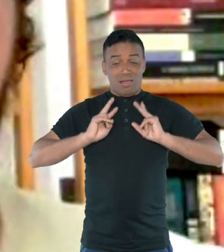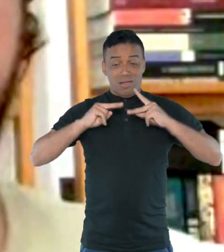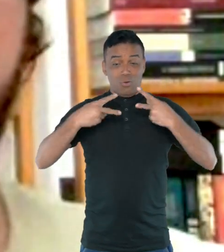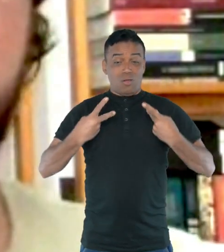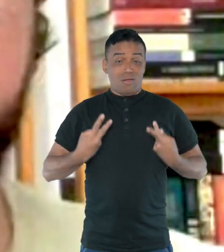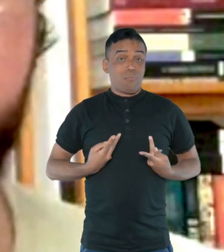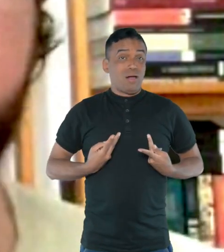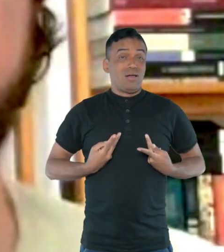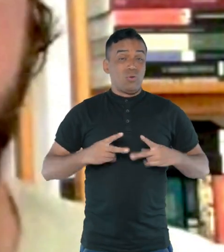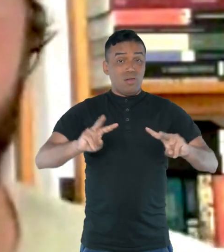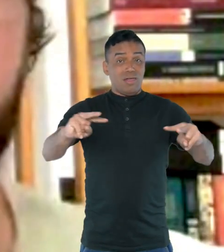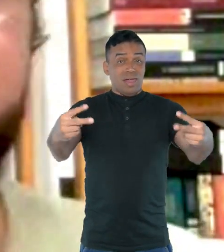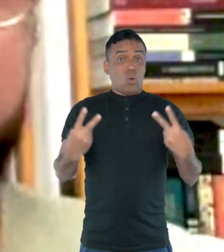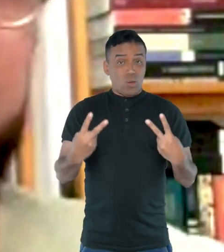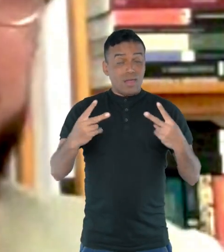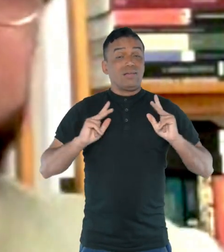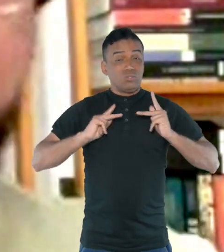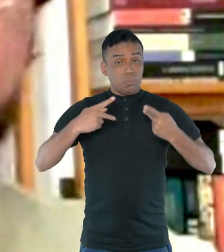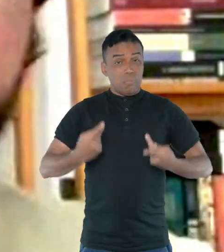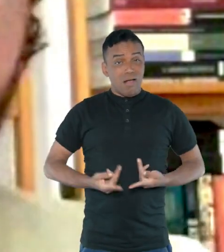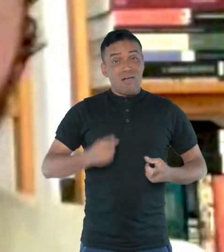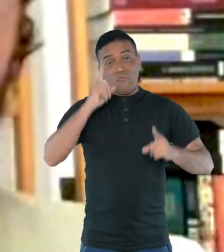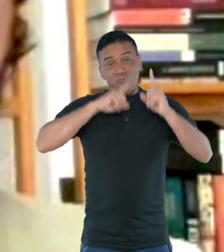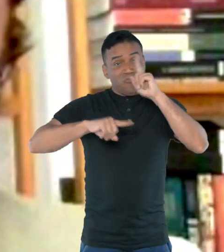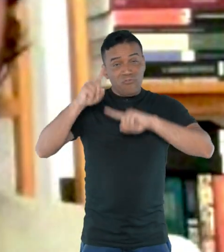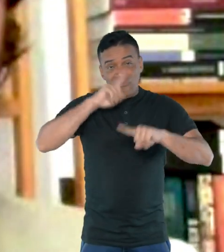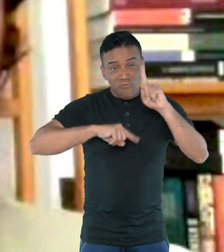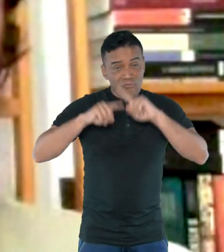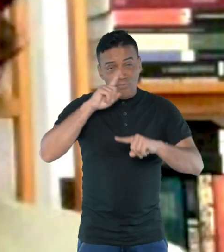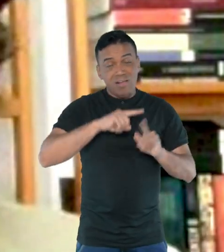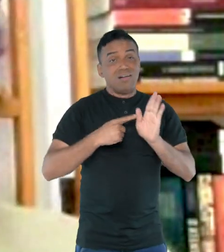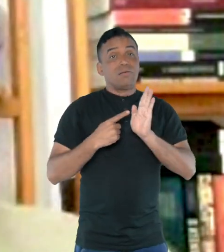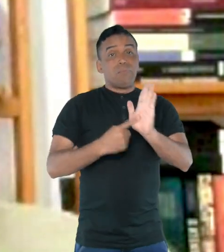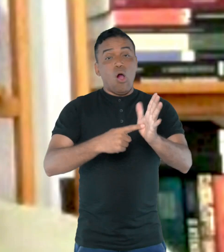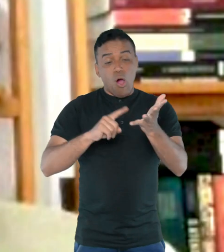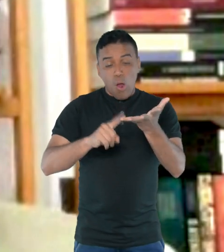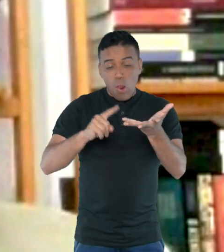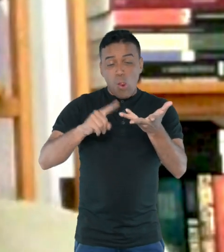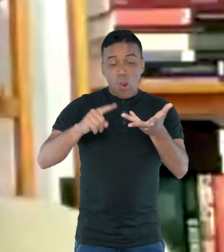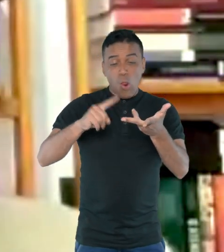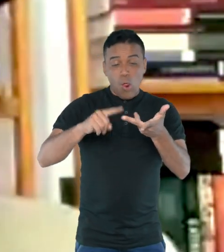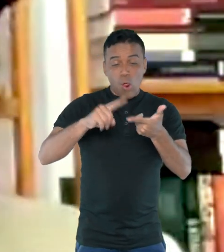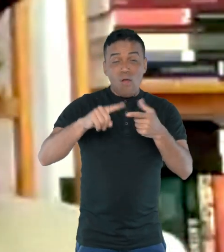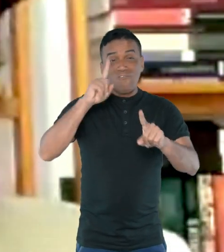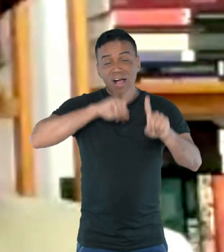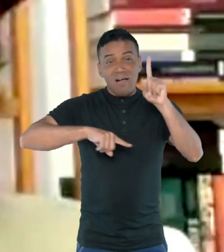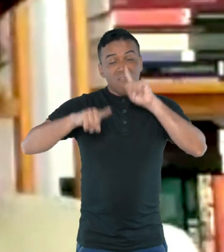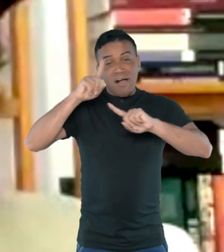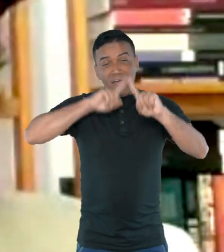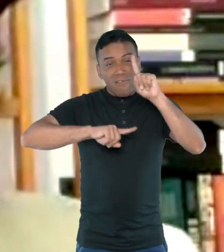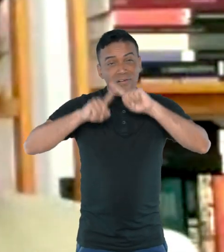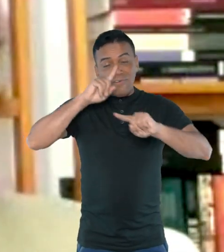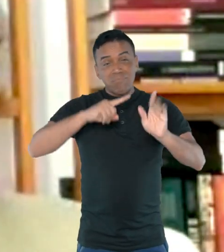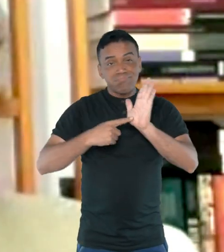humano, absolutamente humano, falho, que aponta as suas falhas e que tenta,